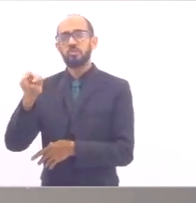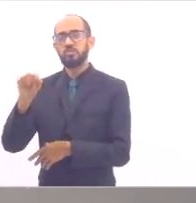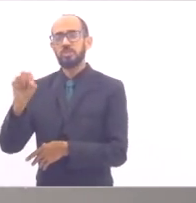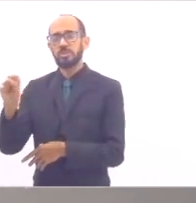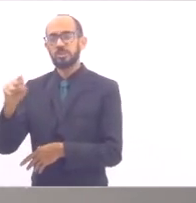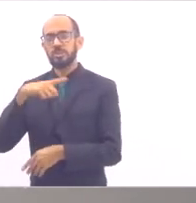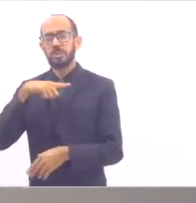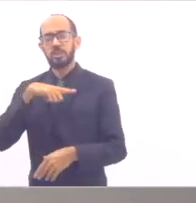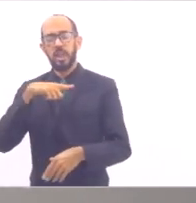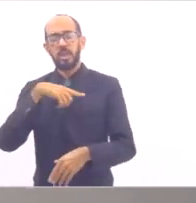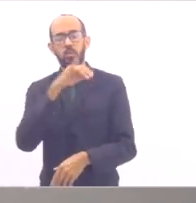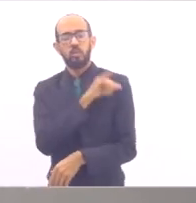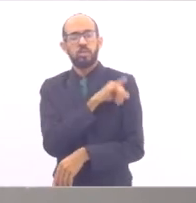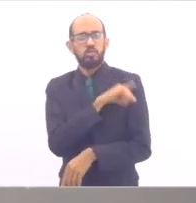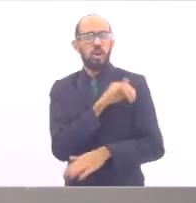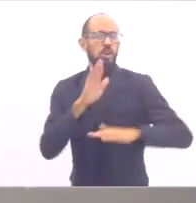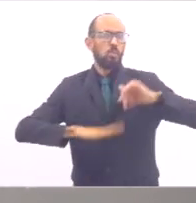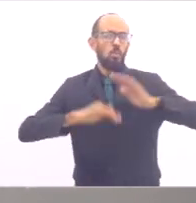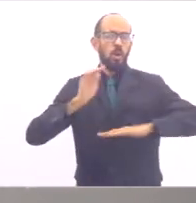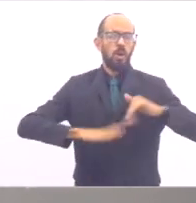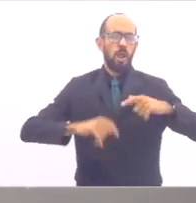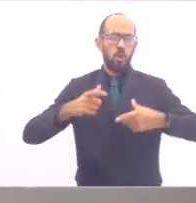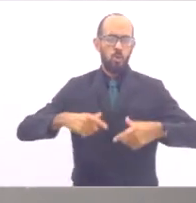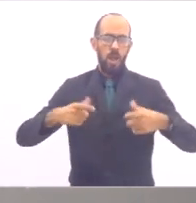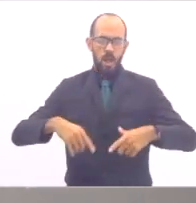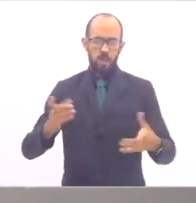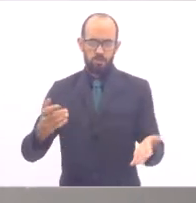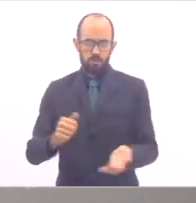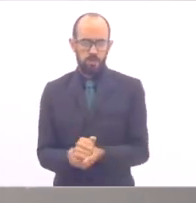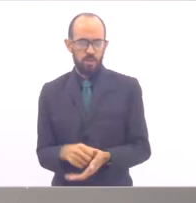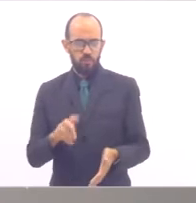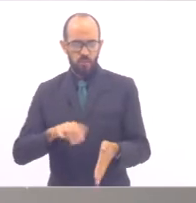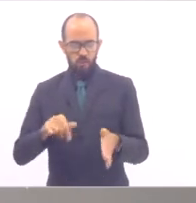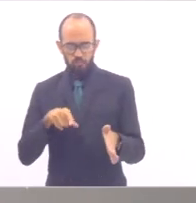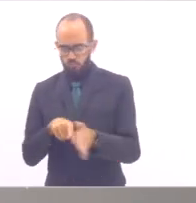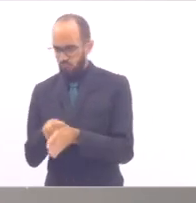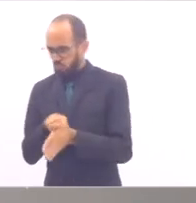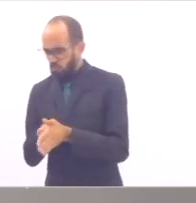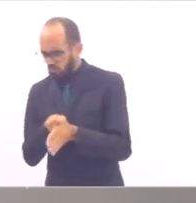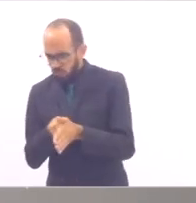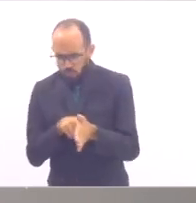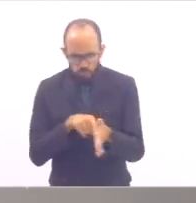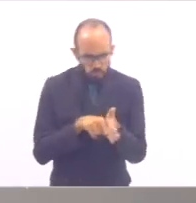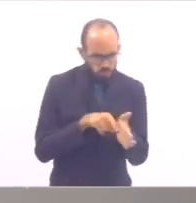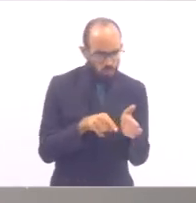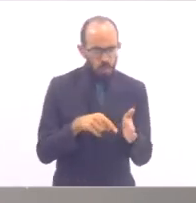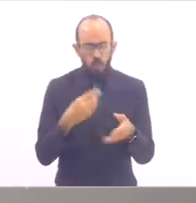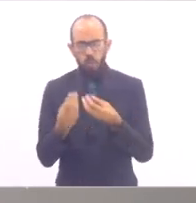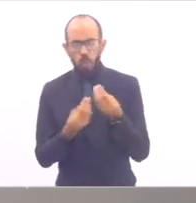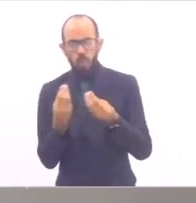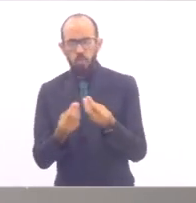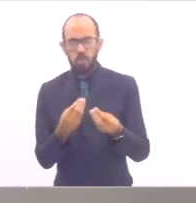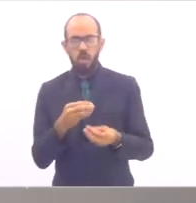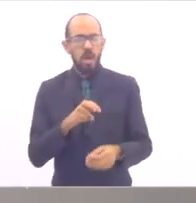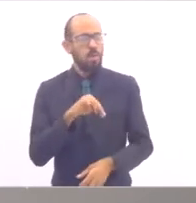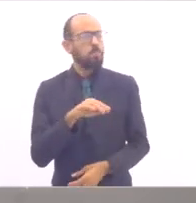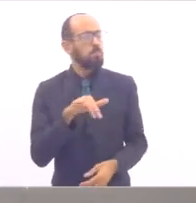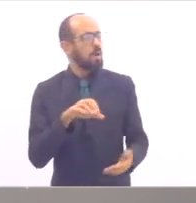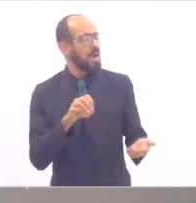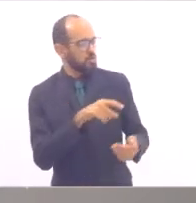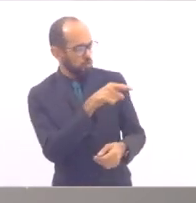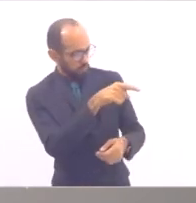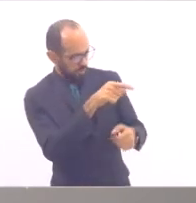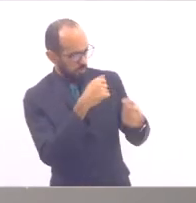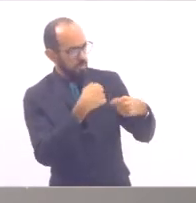da localidade. Além disso, ele vai fazer todo o diagnóstico das cooperativas. Cooperativa do Márcio precisa de quê? Ele vai